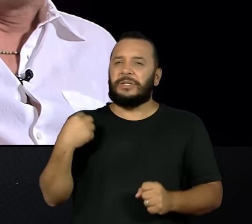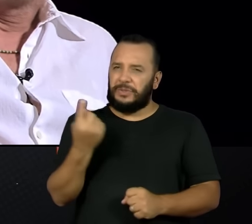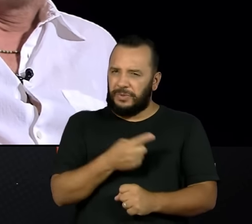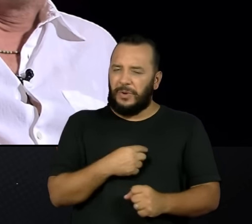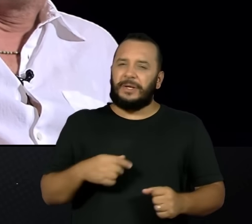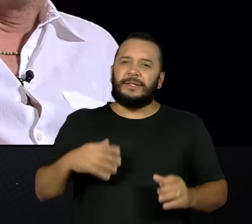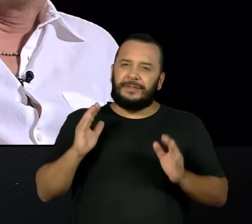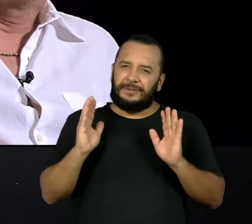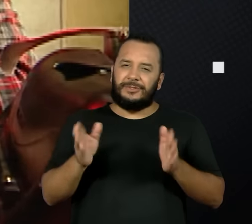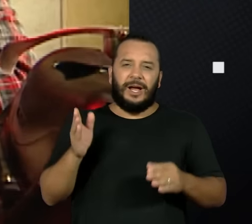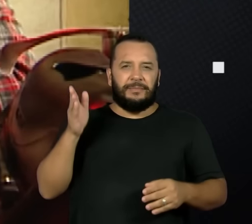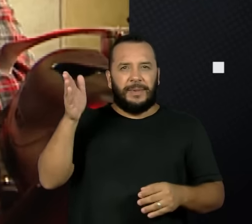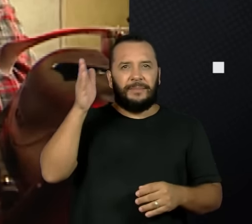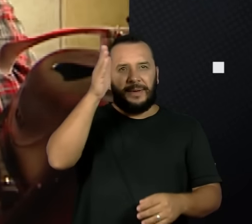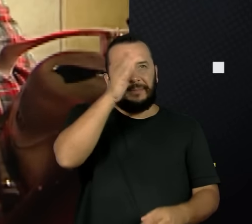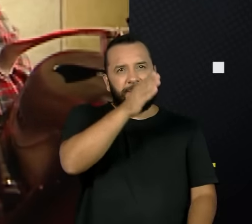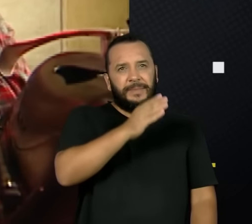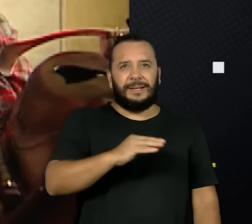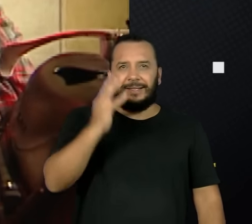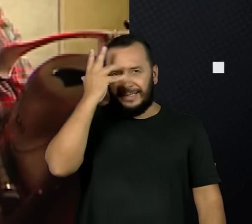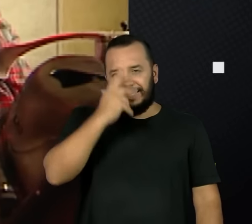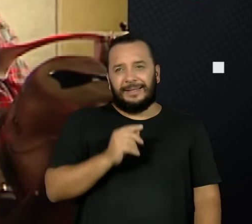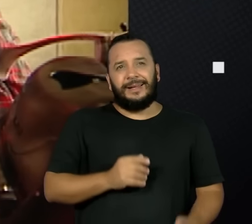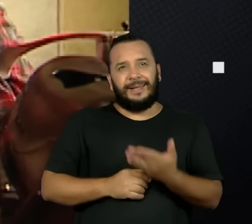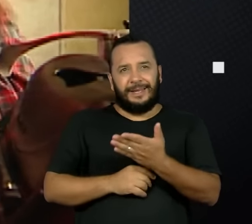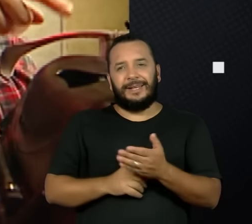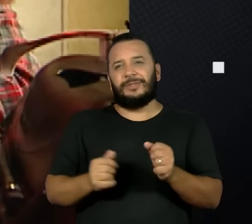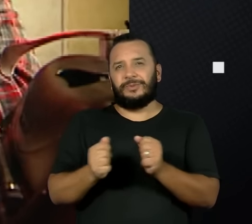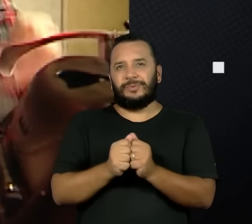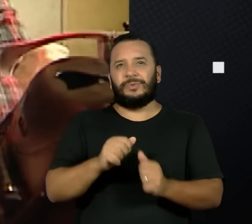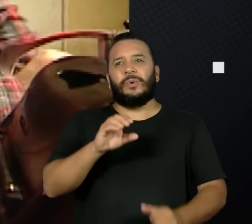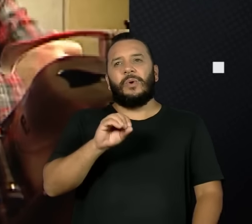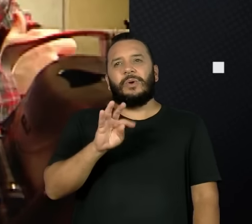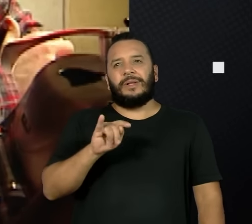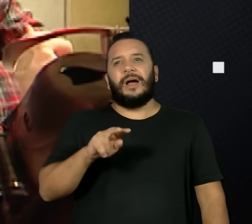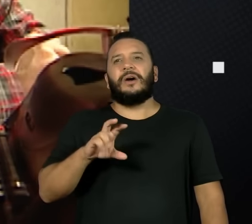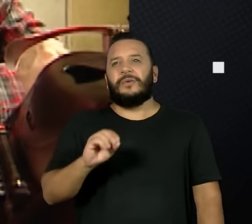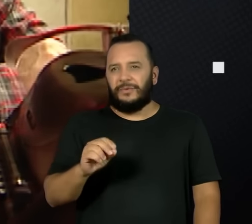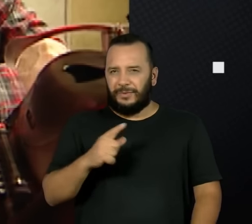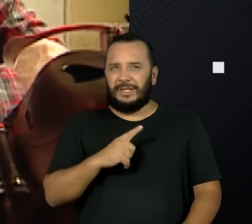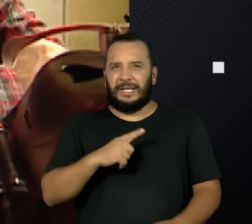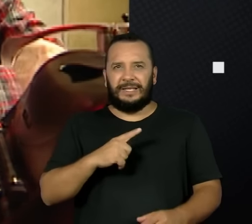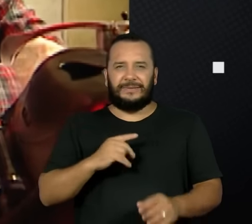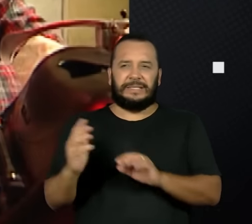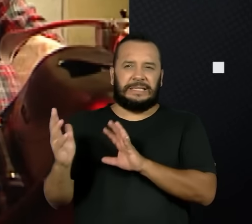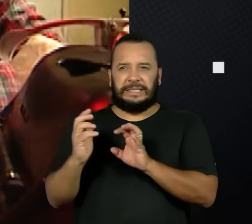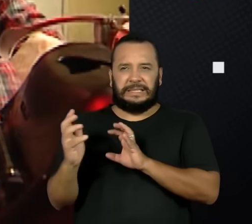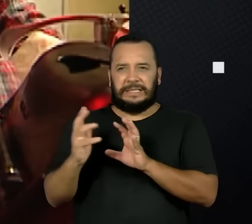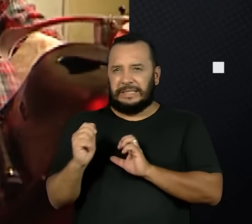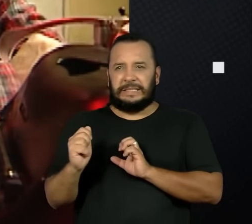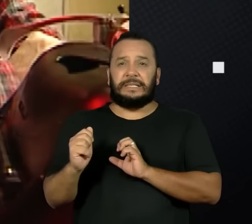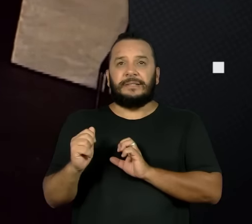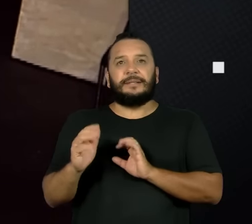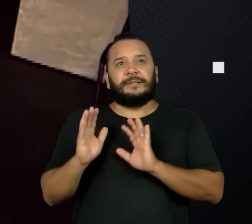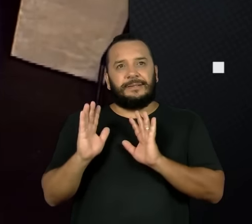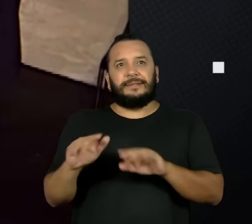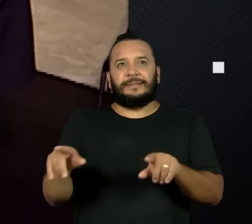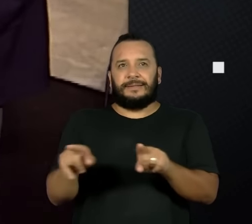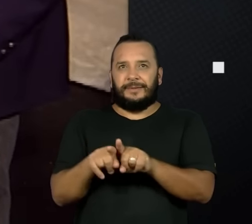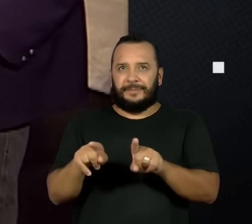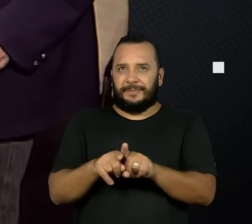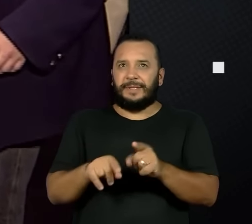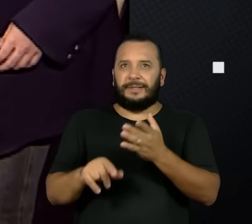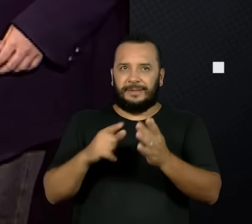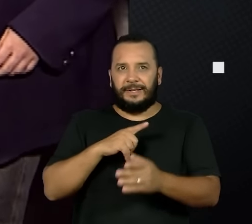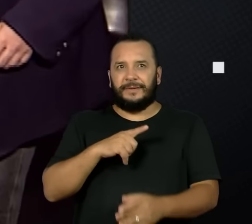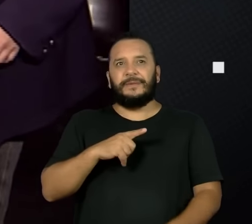uma temporada linda ele e o Otávio era uma luta ali entre os irmãos e com aquela presença linda de J frer